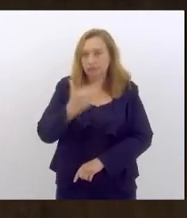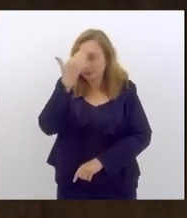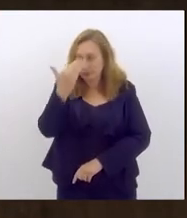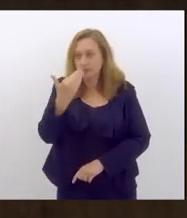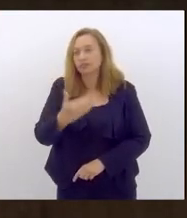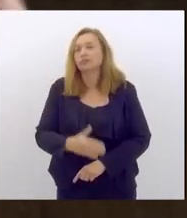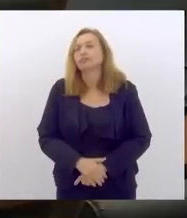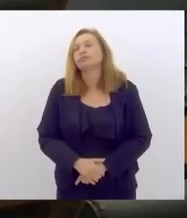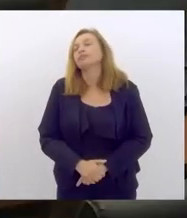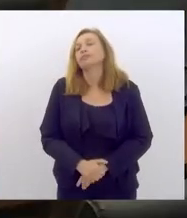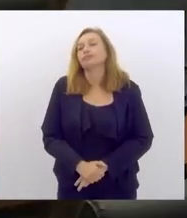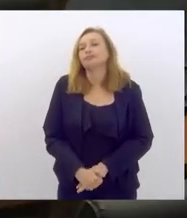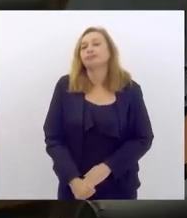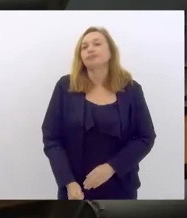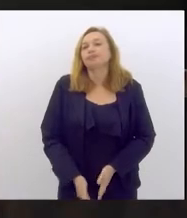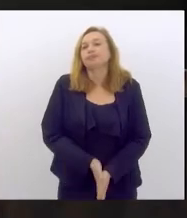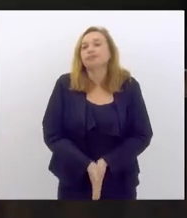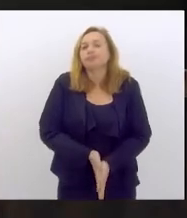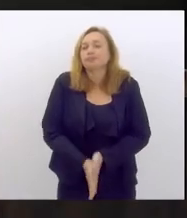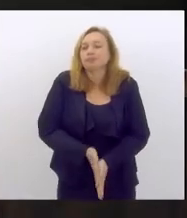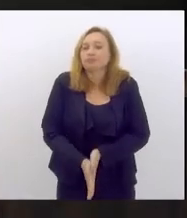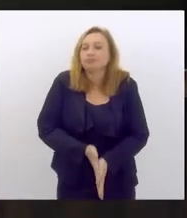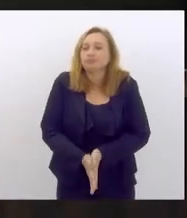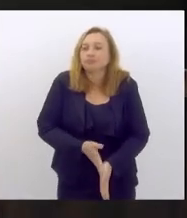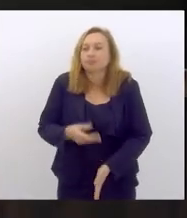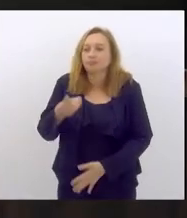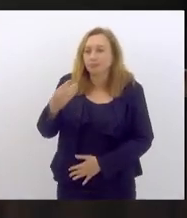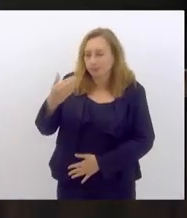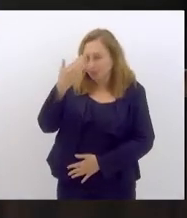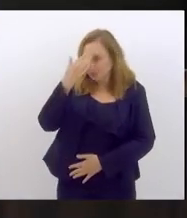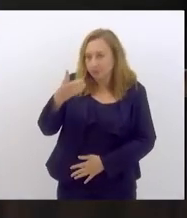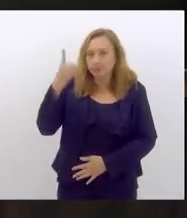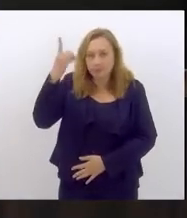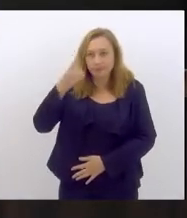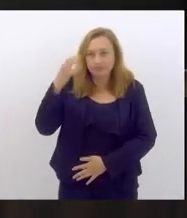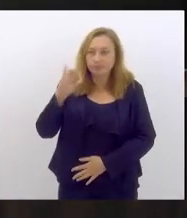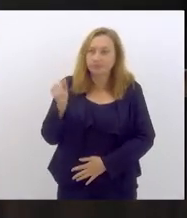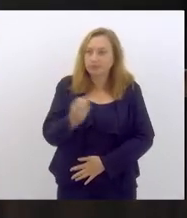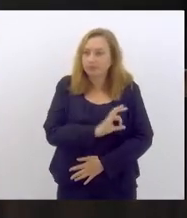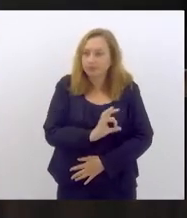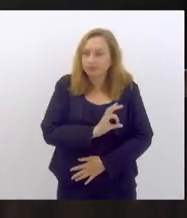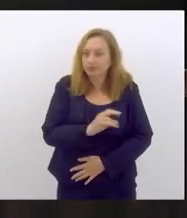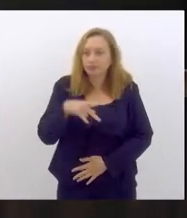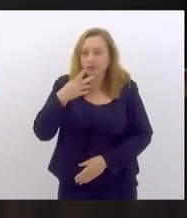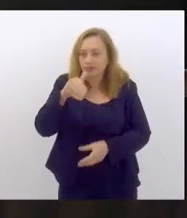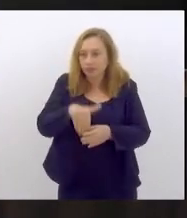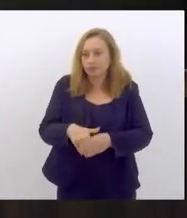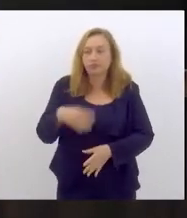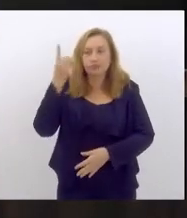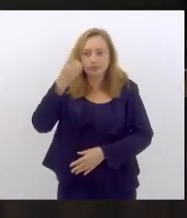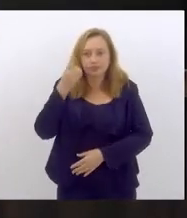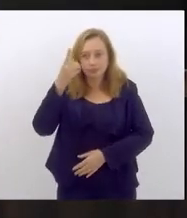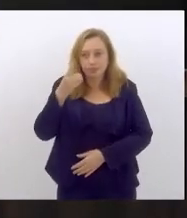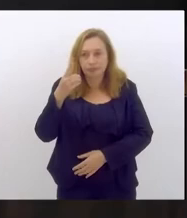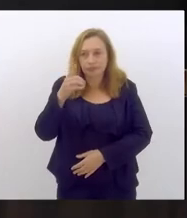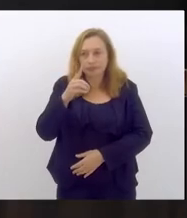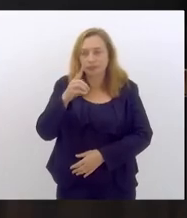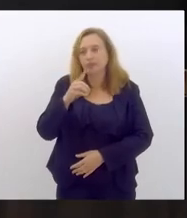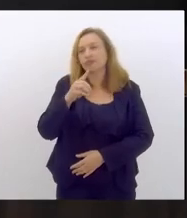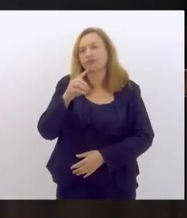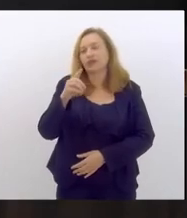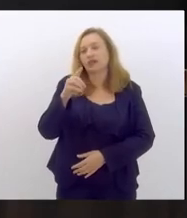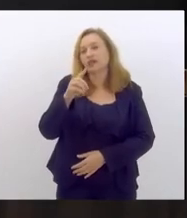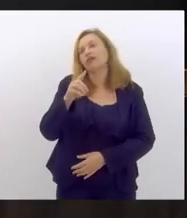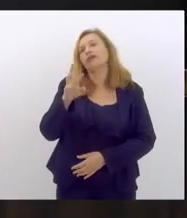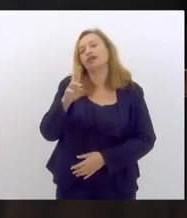obrigada. Obrigado, deputada Marta Rocha. Para a declaração de voto, deputado Giovanni Ratinho.